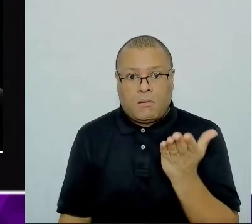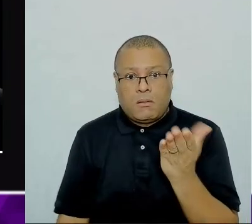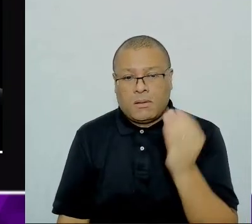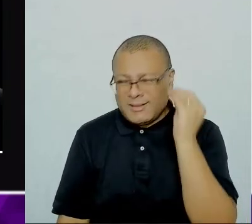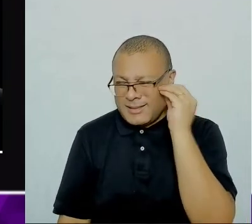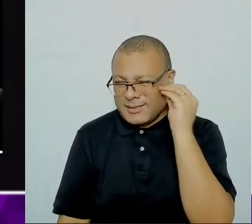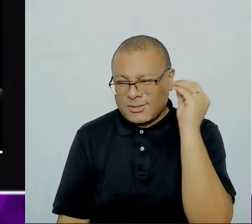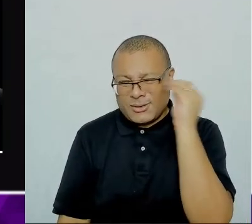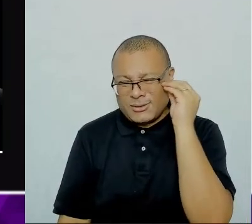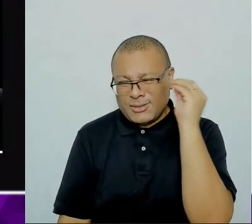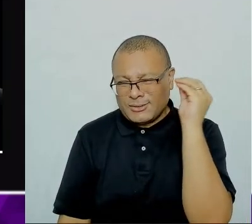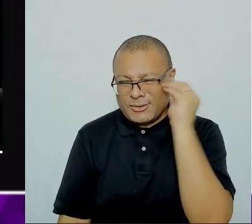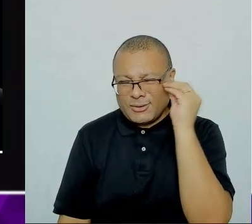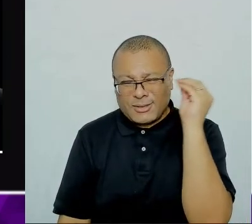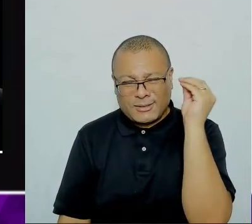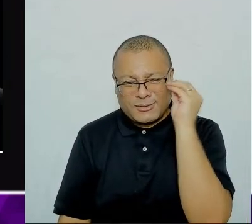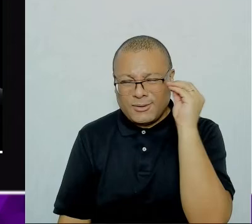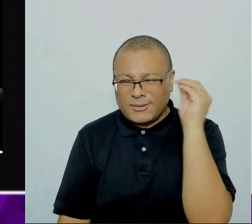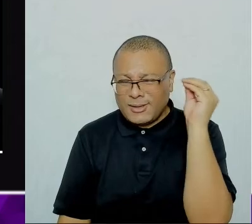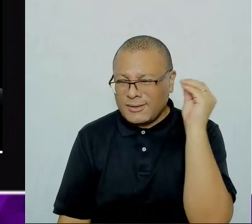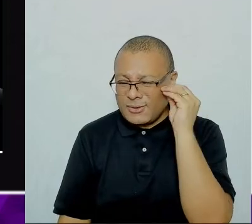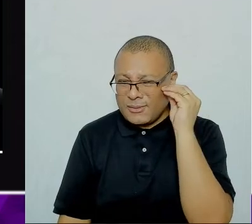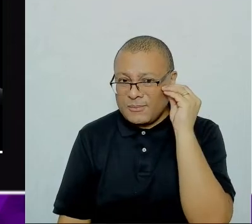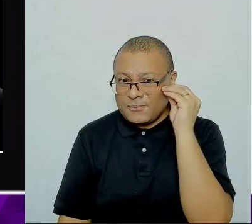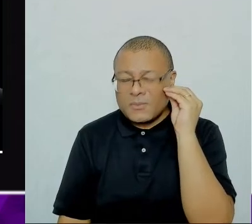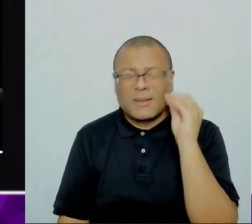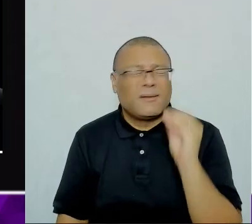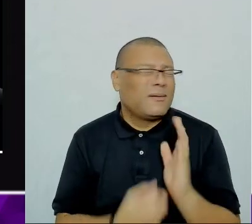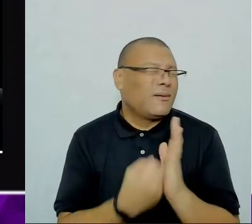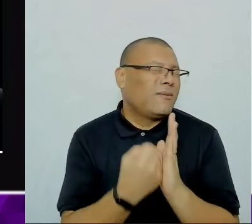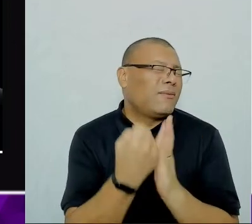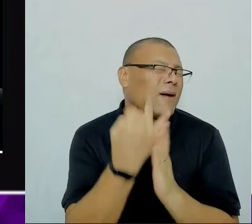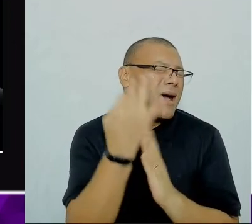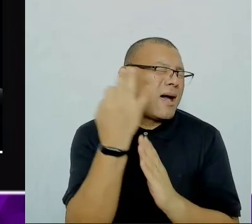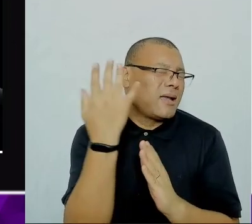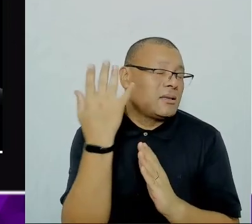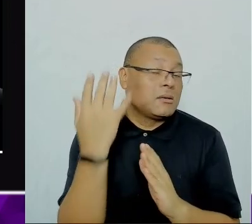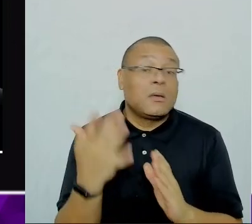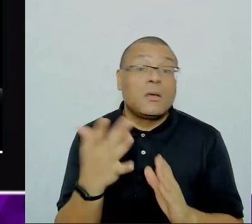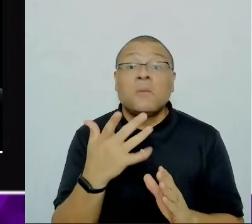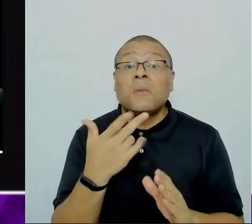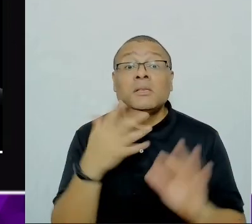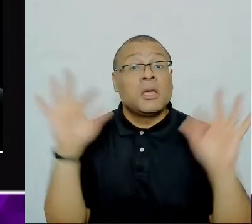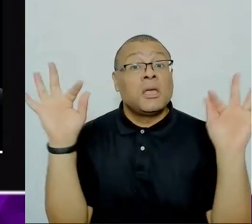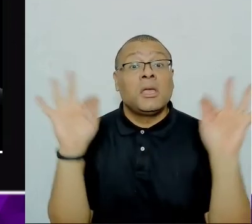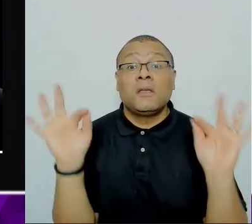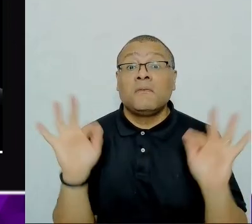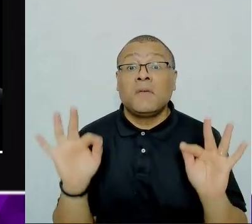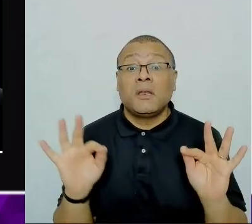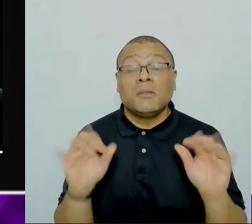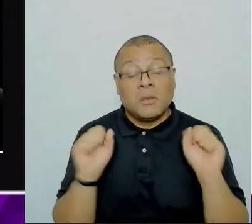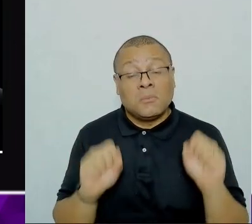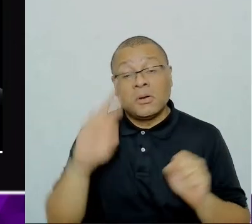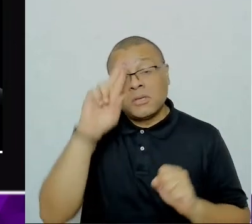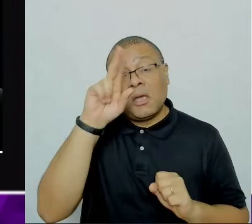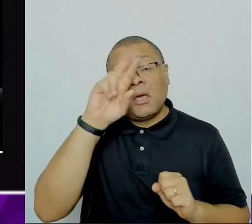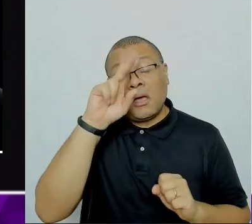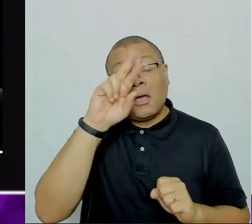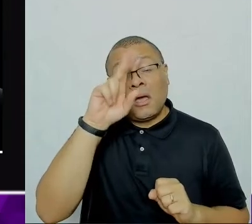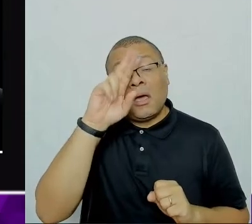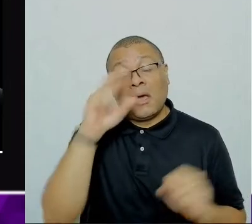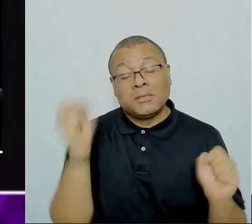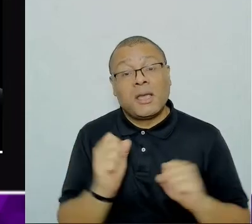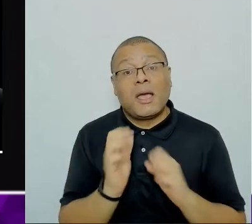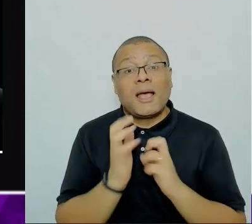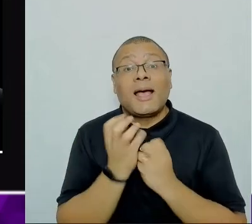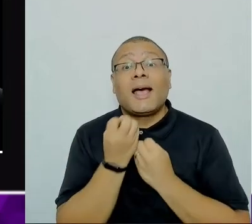o SpaceX, explodiu várias vezes, mas sempre ele ficou muito feliz, porque era um momento de errar. Porque ele tinha dados ali que